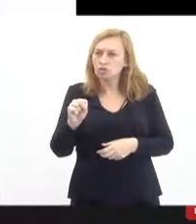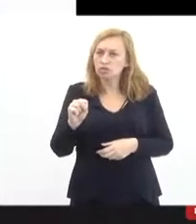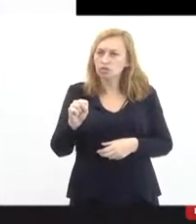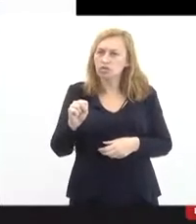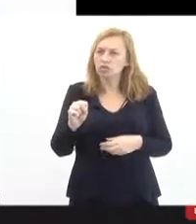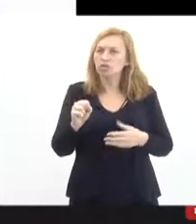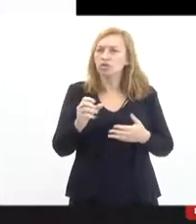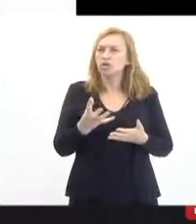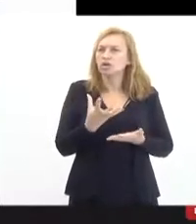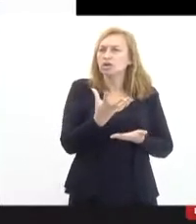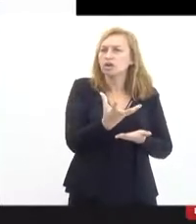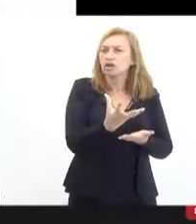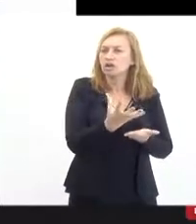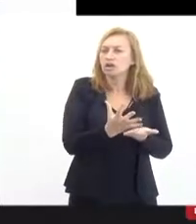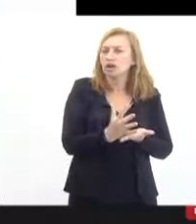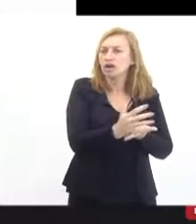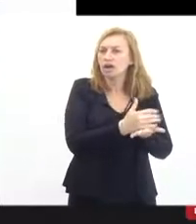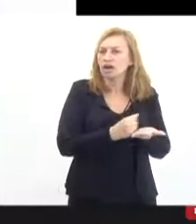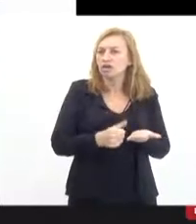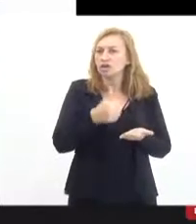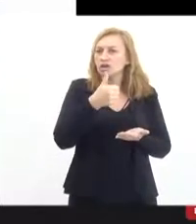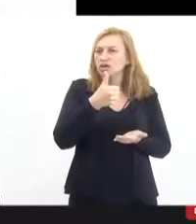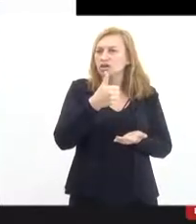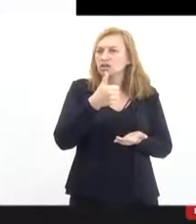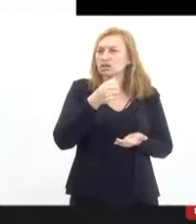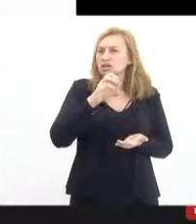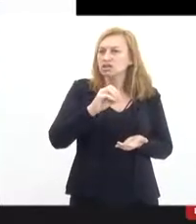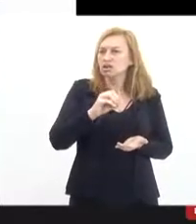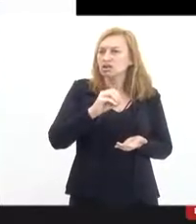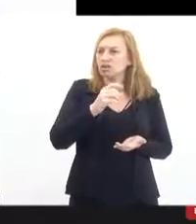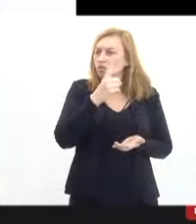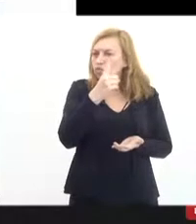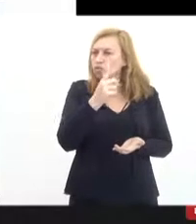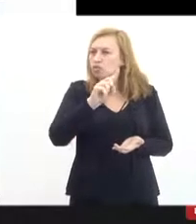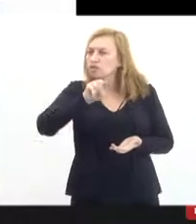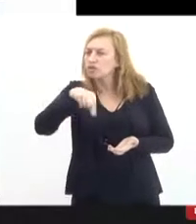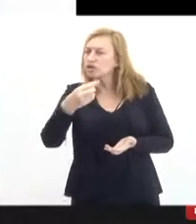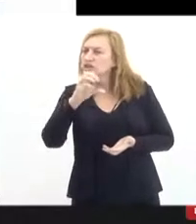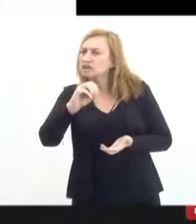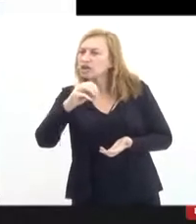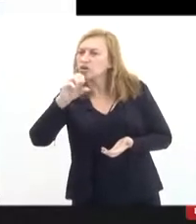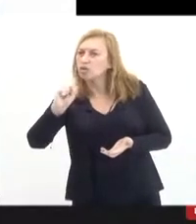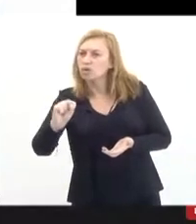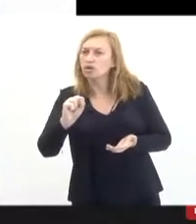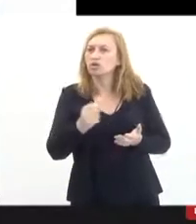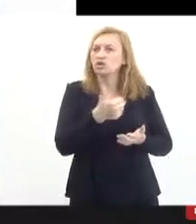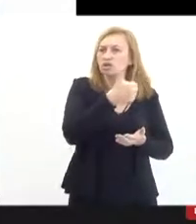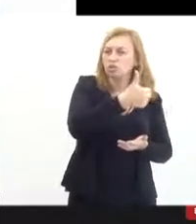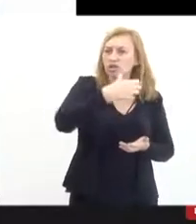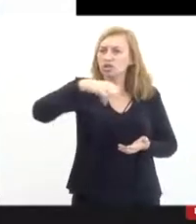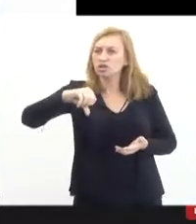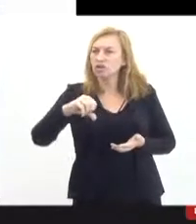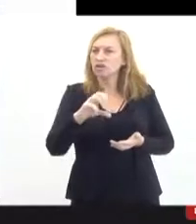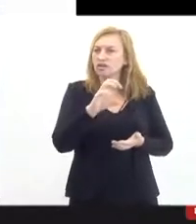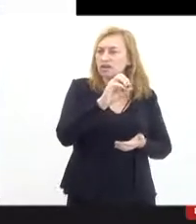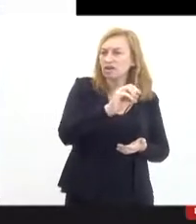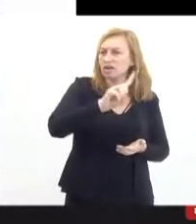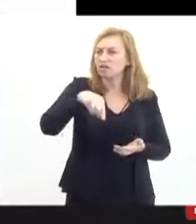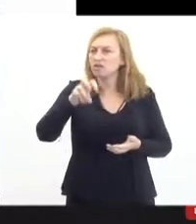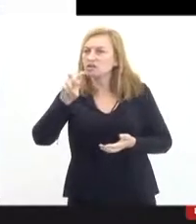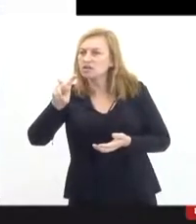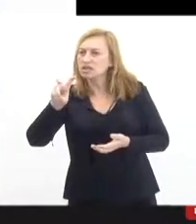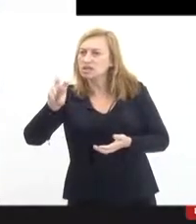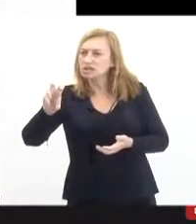foi arrecadado somente 1,08% do estoque, em 2019, 0,5%, e em 2020,